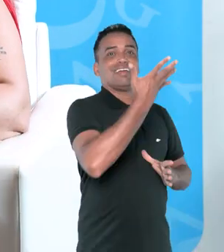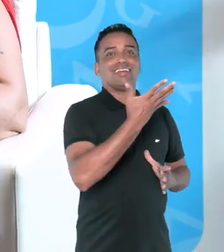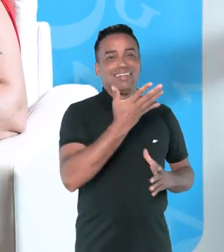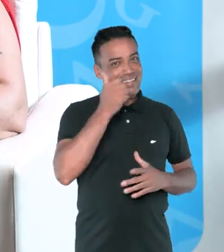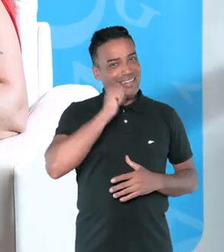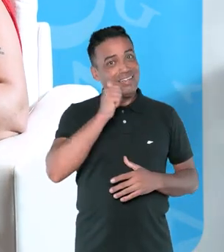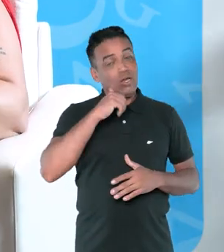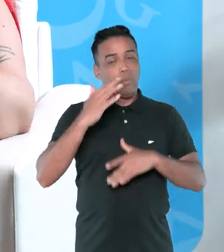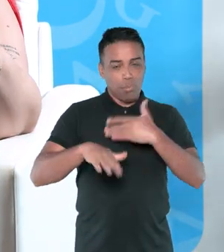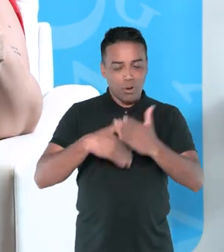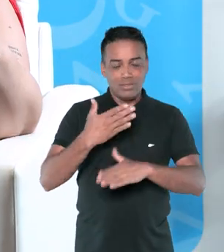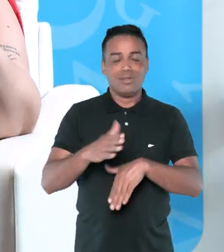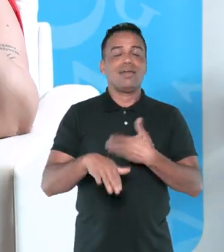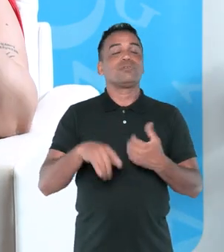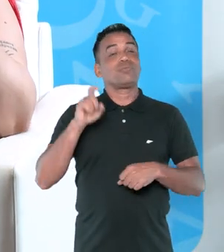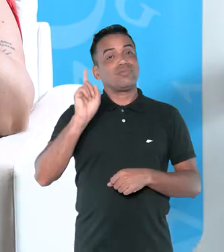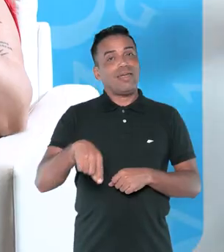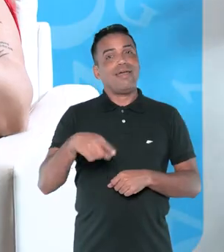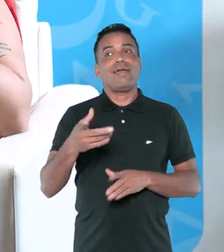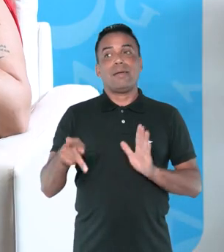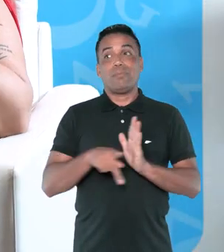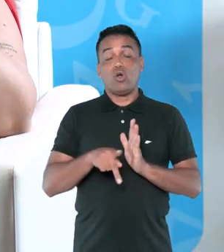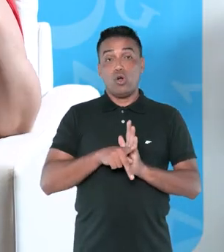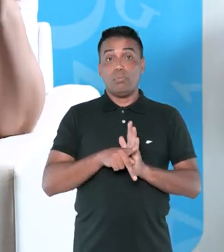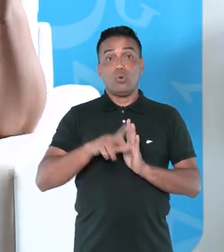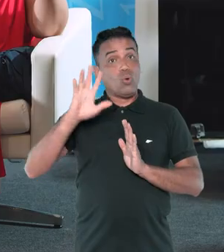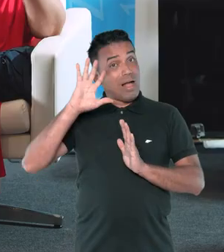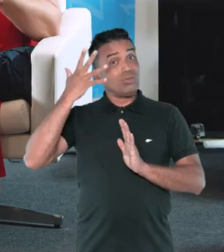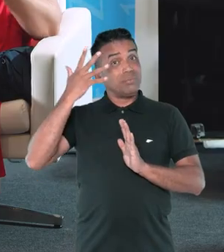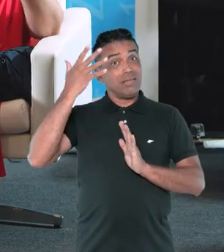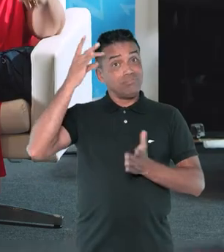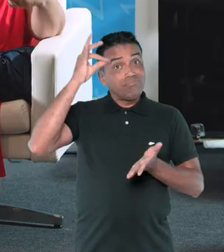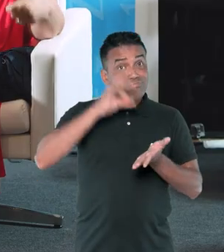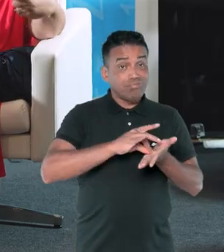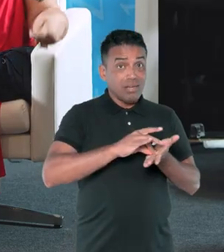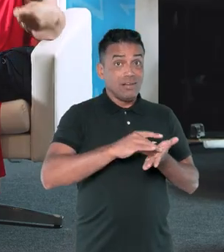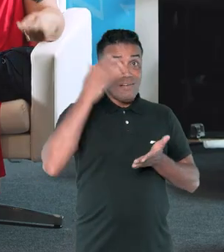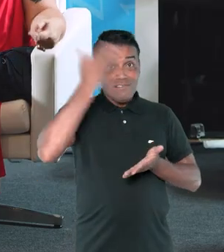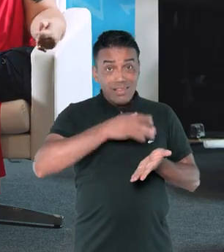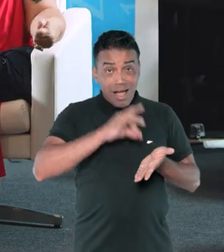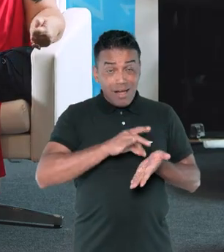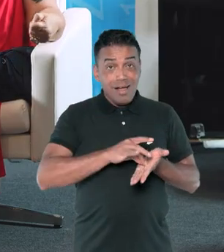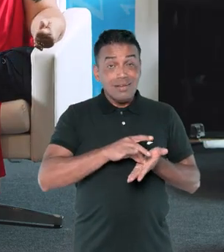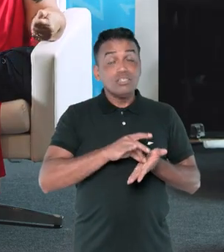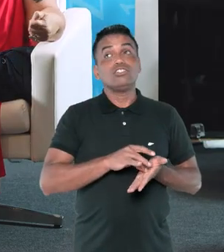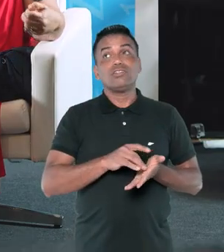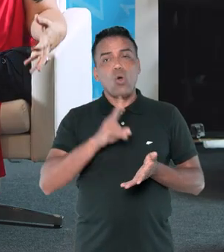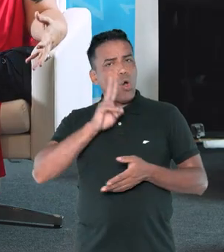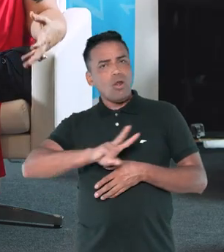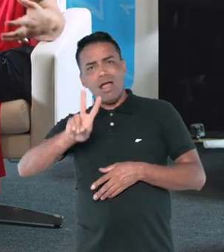Mas o processo é esse, é partir da realidade e olhar para a realidade sempre com essa sensação